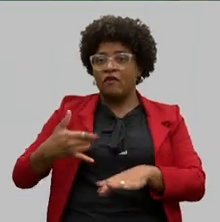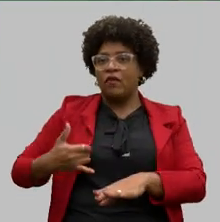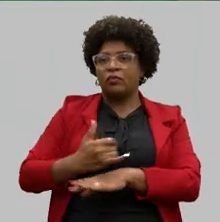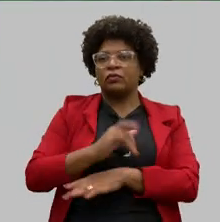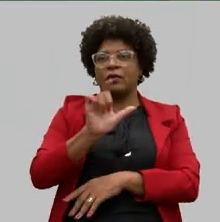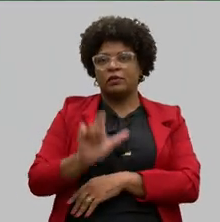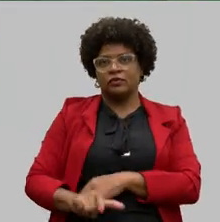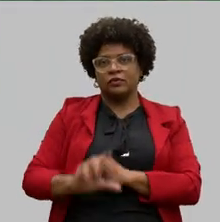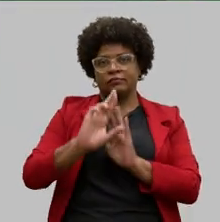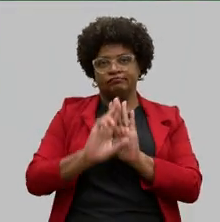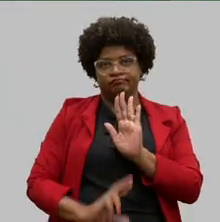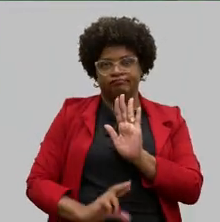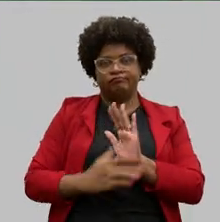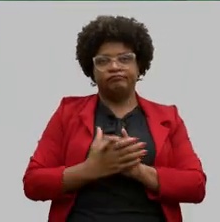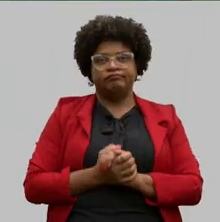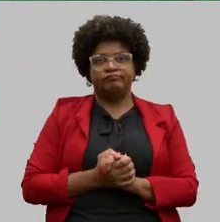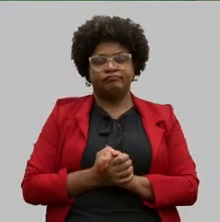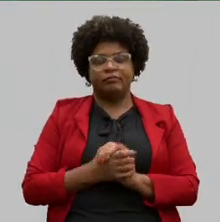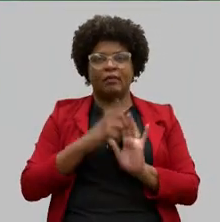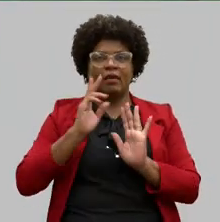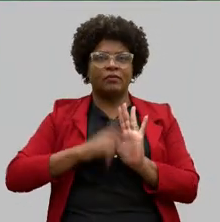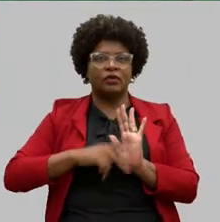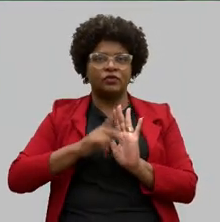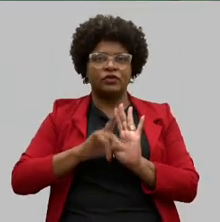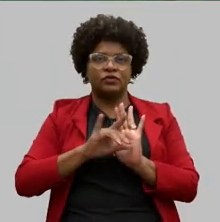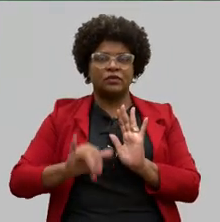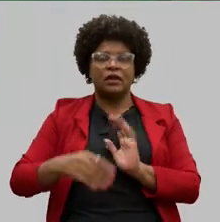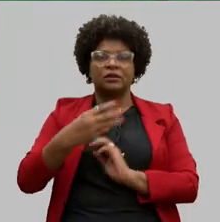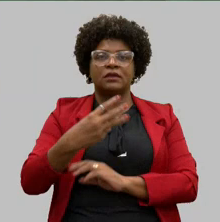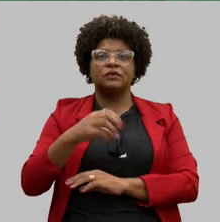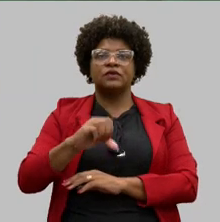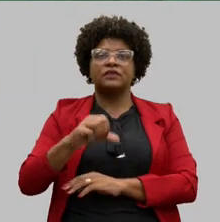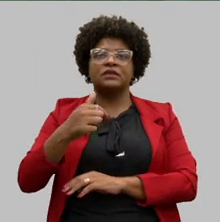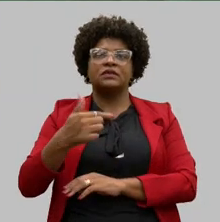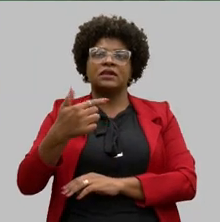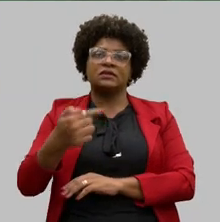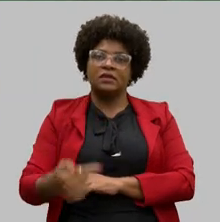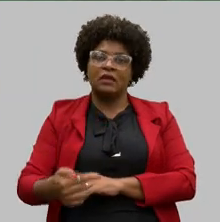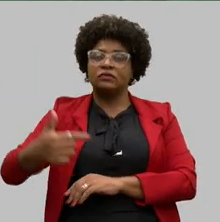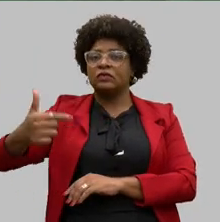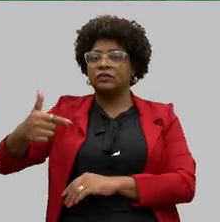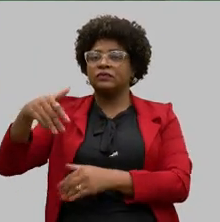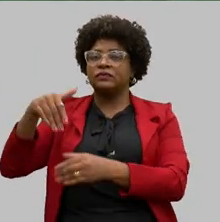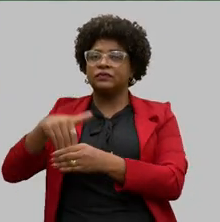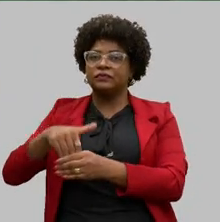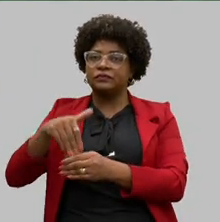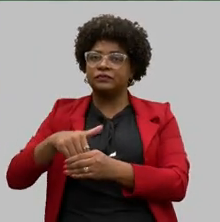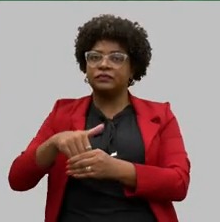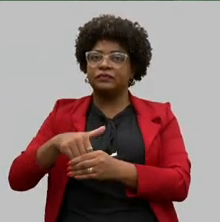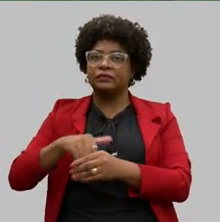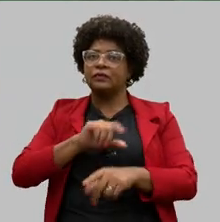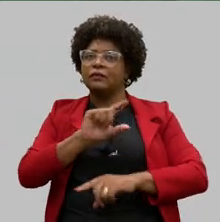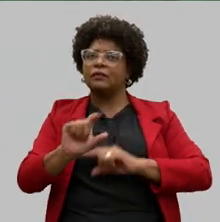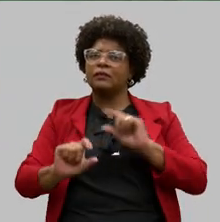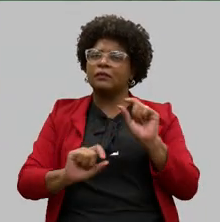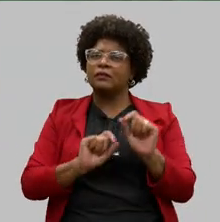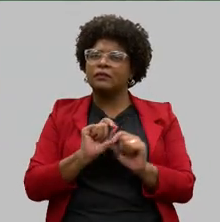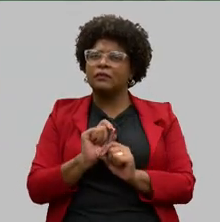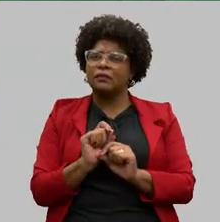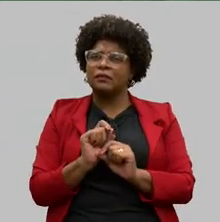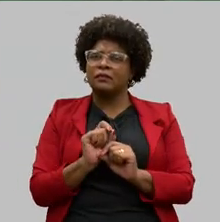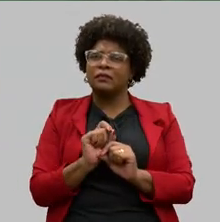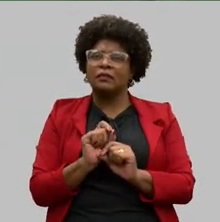projeto de lei 3.917 em segundo turno dispõe sobre desafetação dos streit de Rovi que